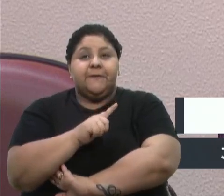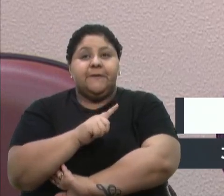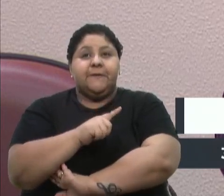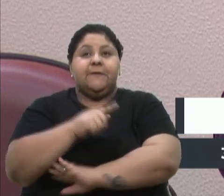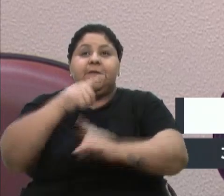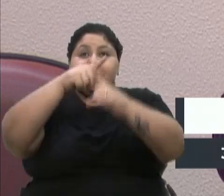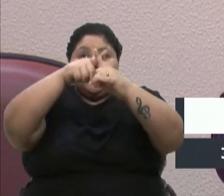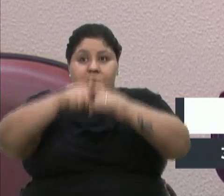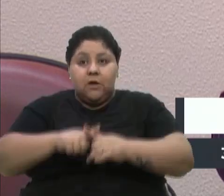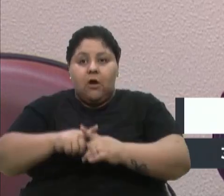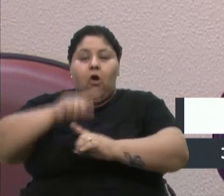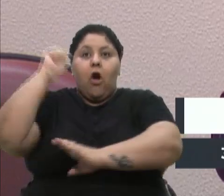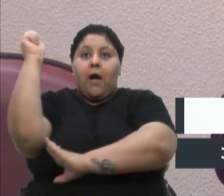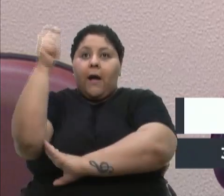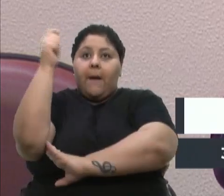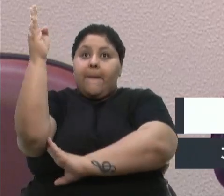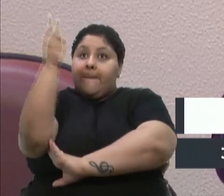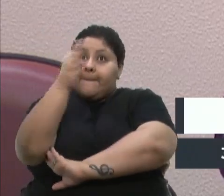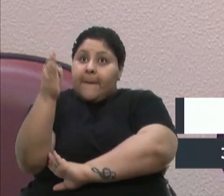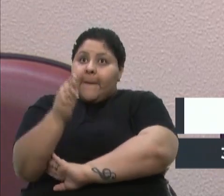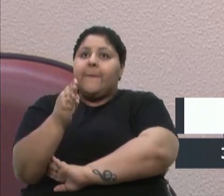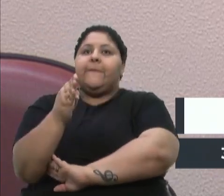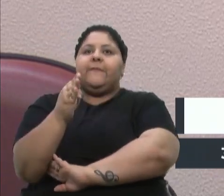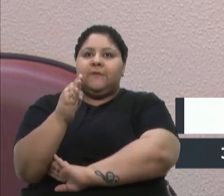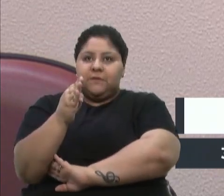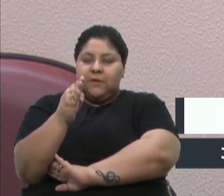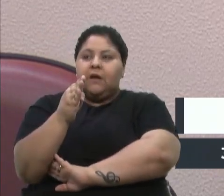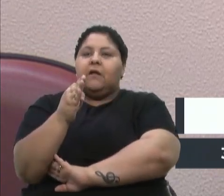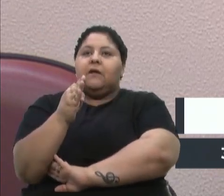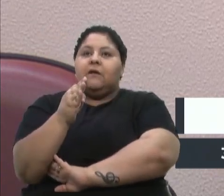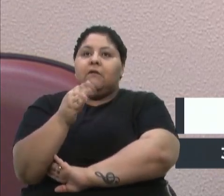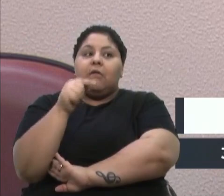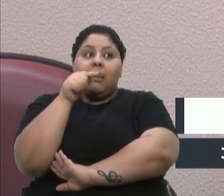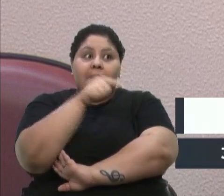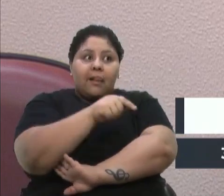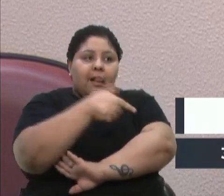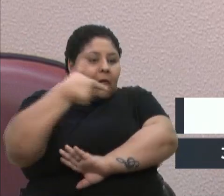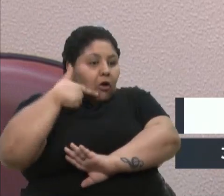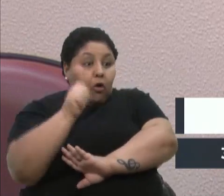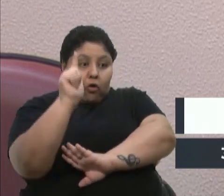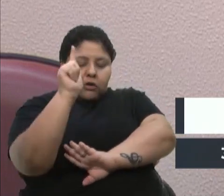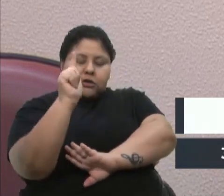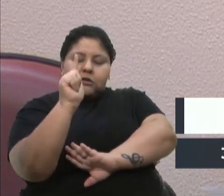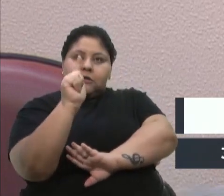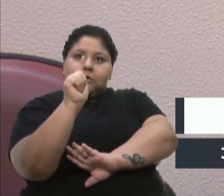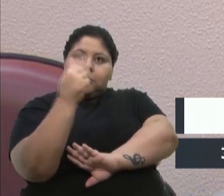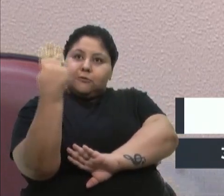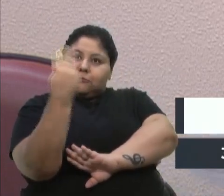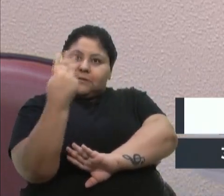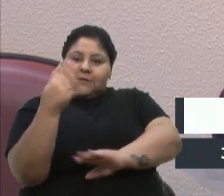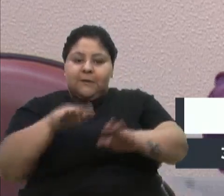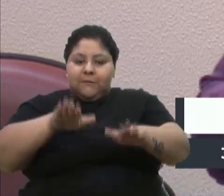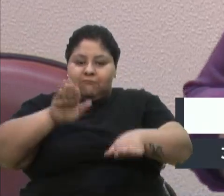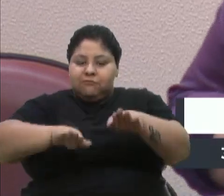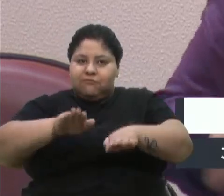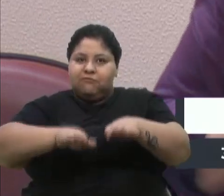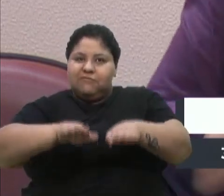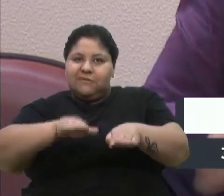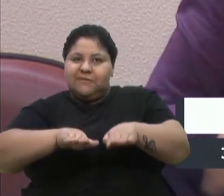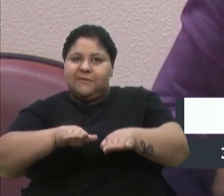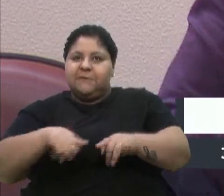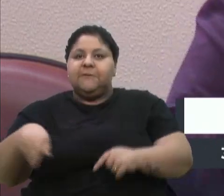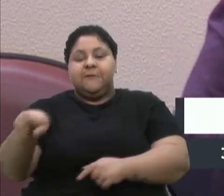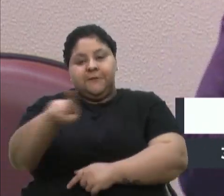campeão brasileiro desta prova, estava disputando e ela se consagrou a campeã dos 3 tambores. Então, queremos